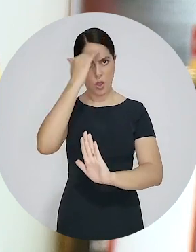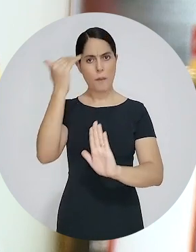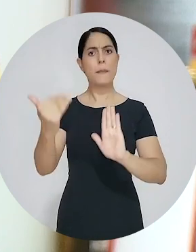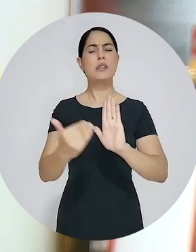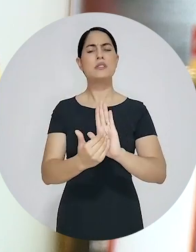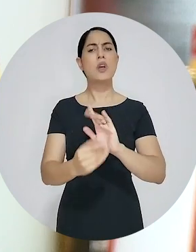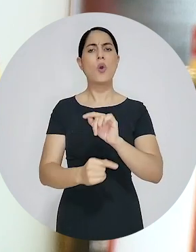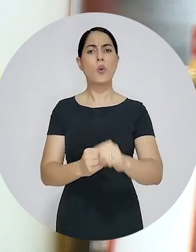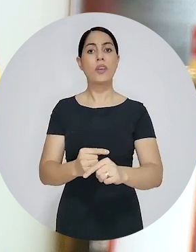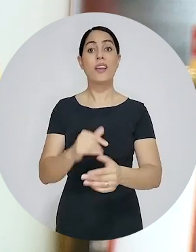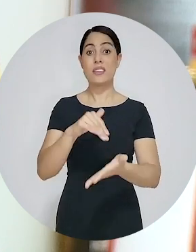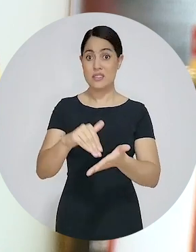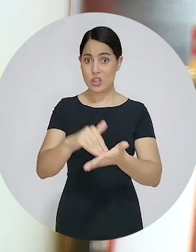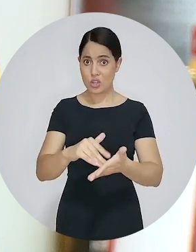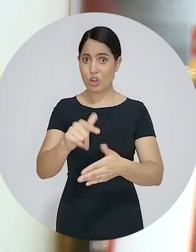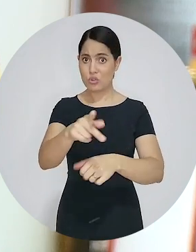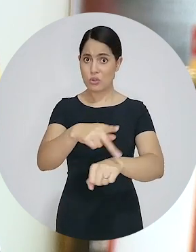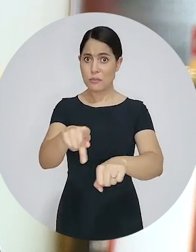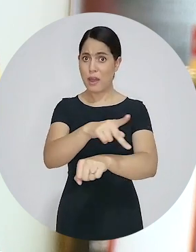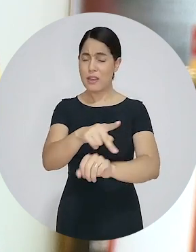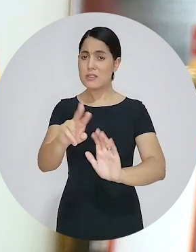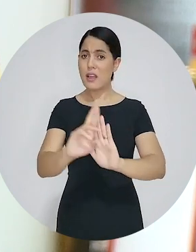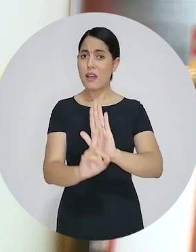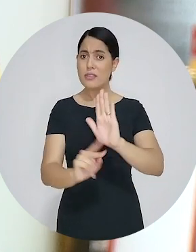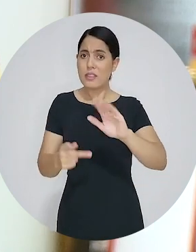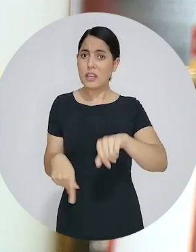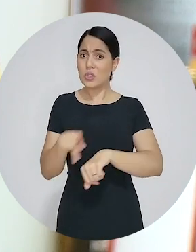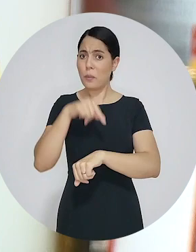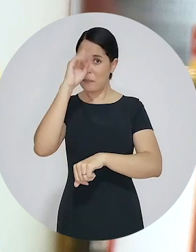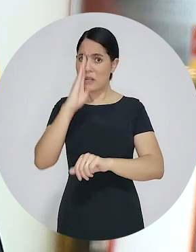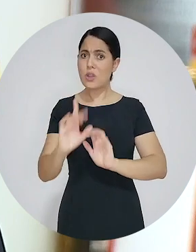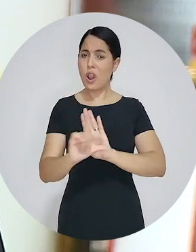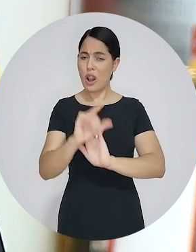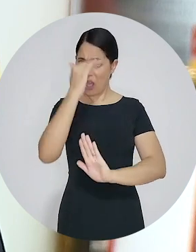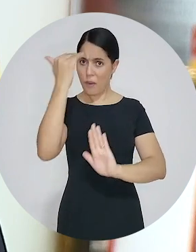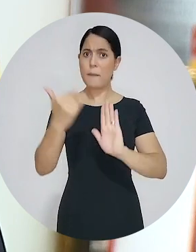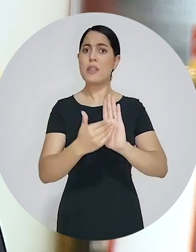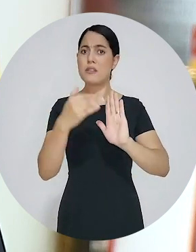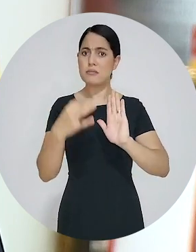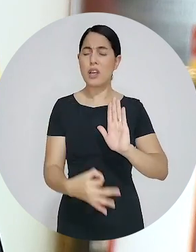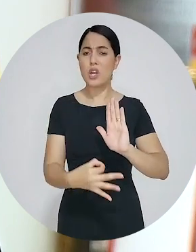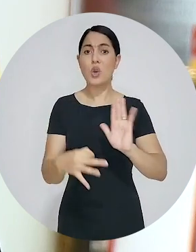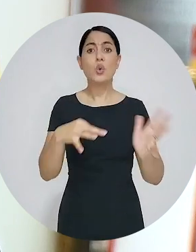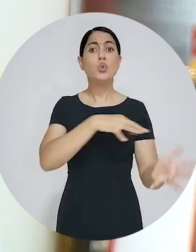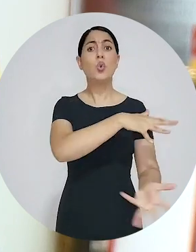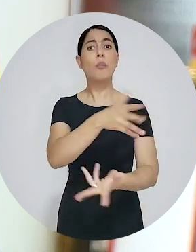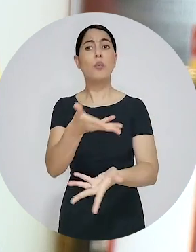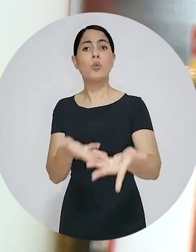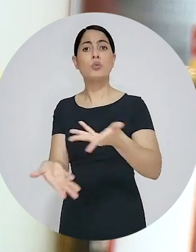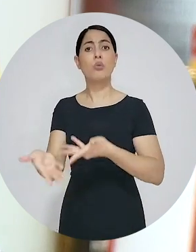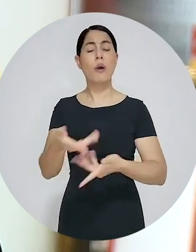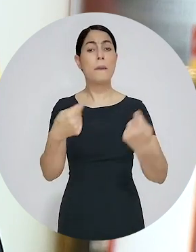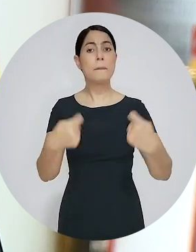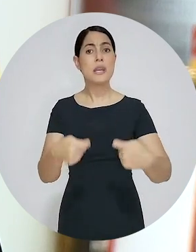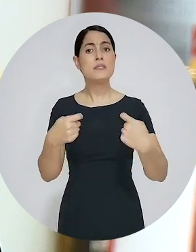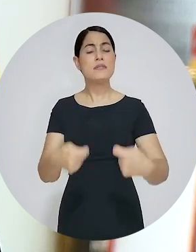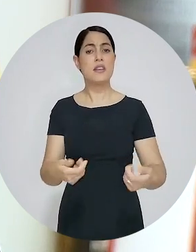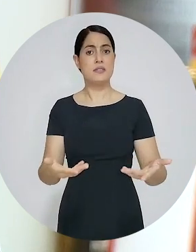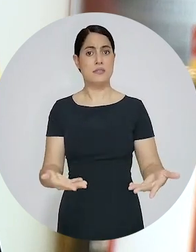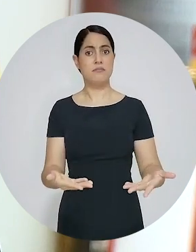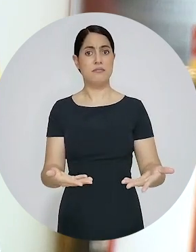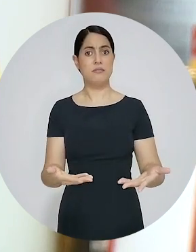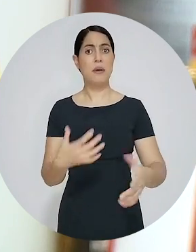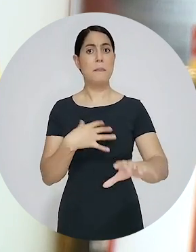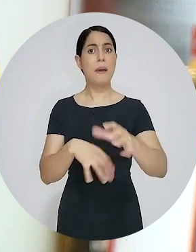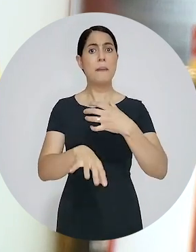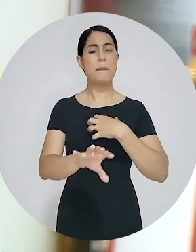de escritórios estrangeiros. Essa é uma luta da advocacia brasileira, que exige reciprocidade no mundo. Nós temos